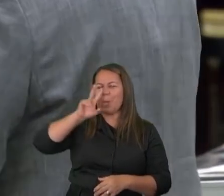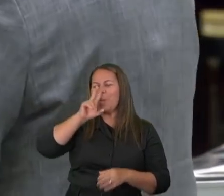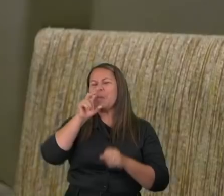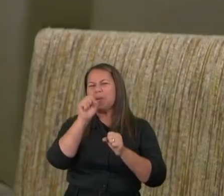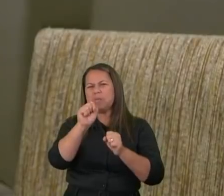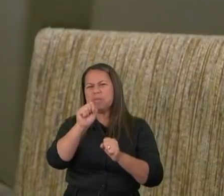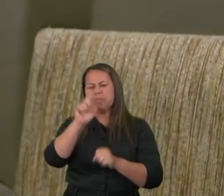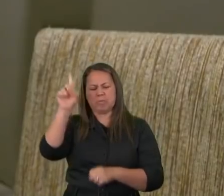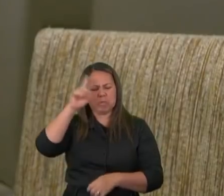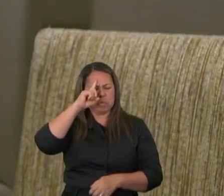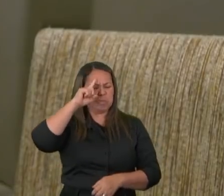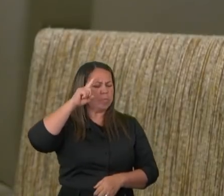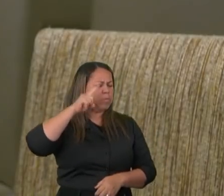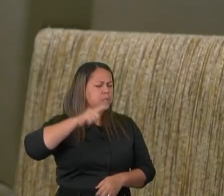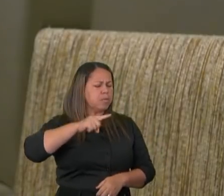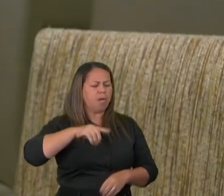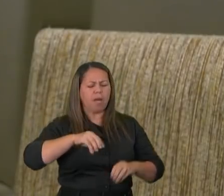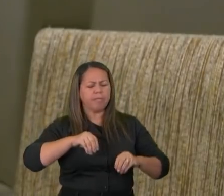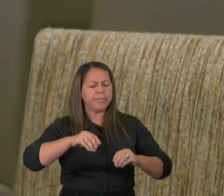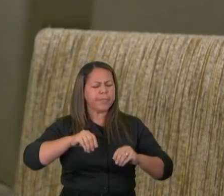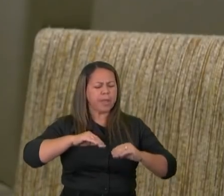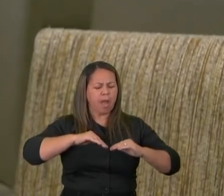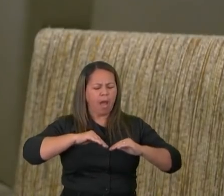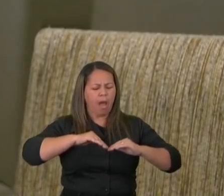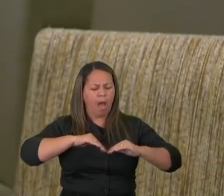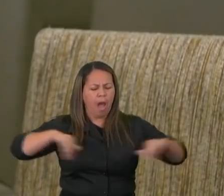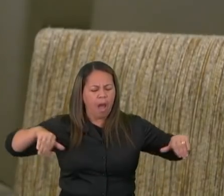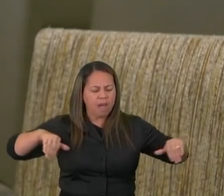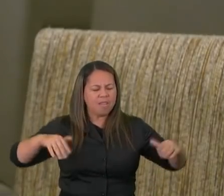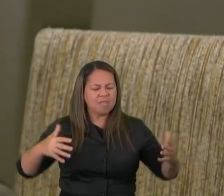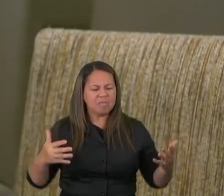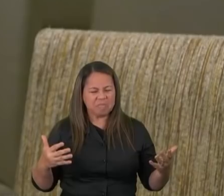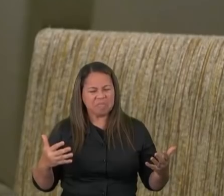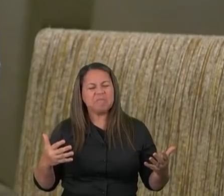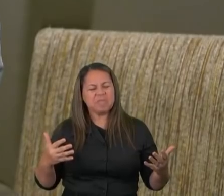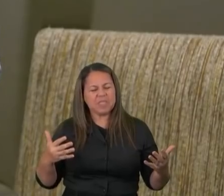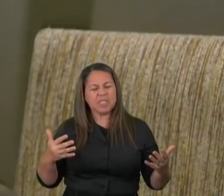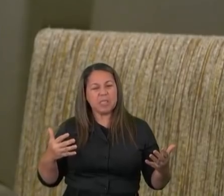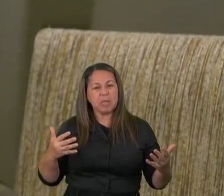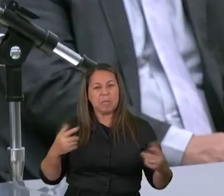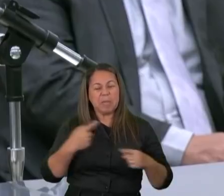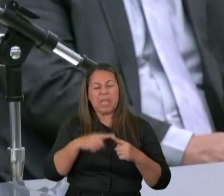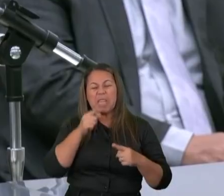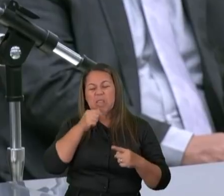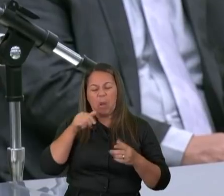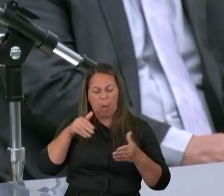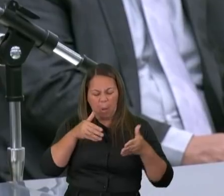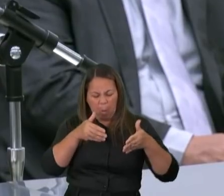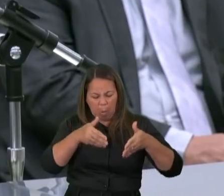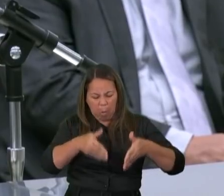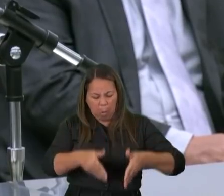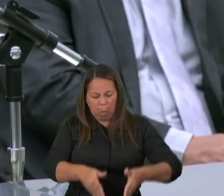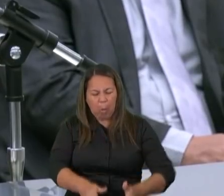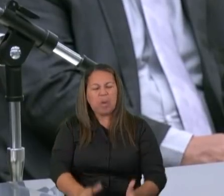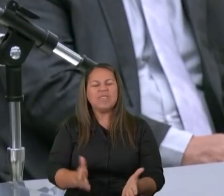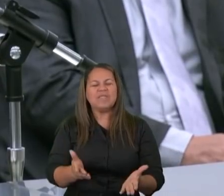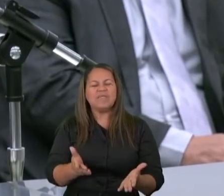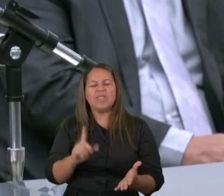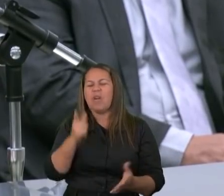diz: terra, se abre, terra, abre aí, terra, para que o rio não alcance